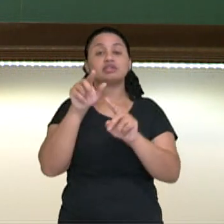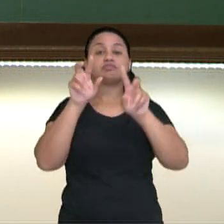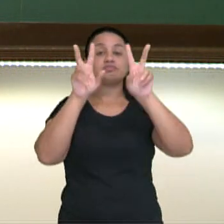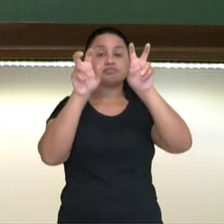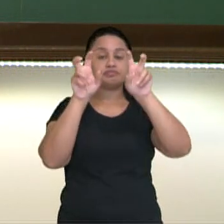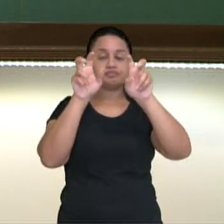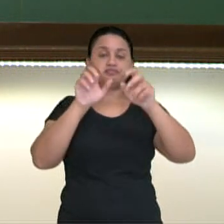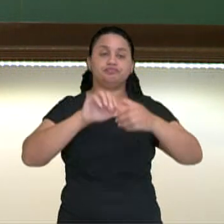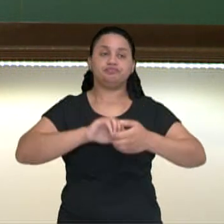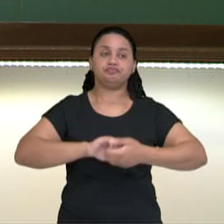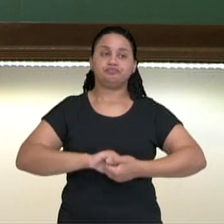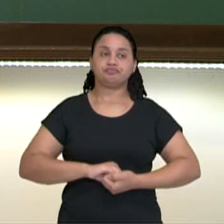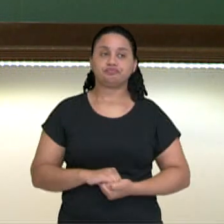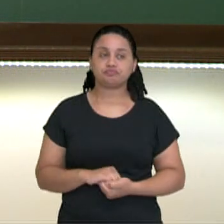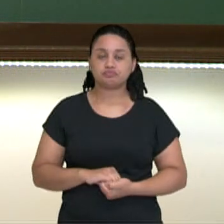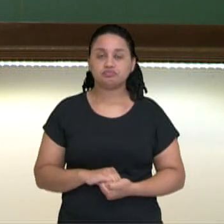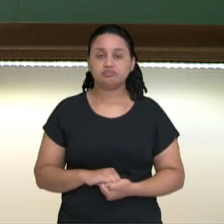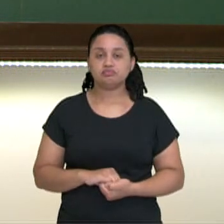assunto.